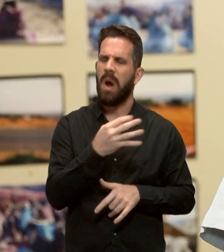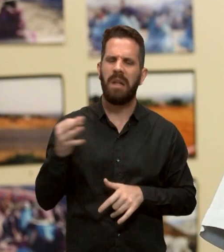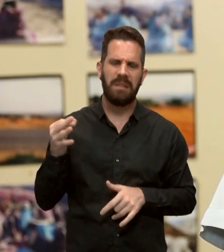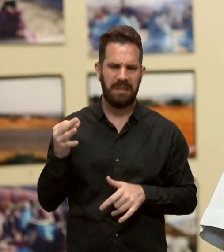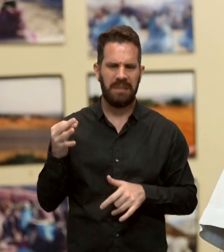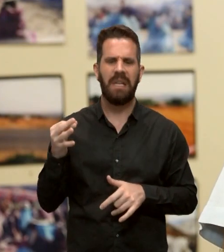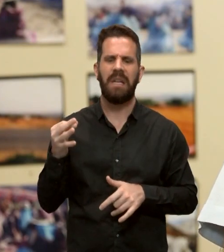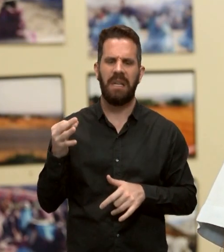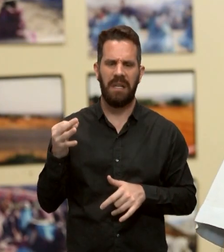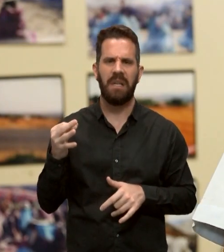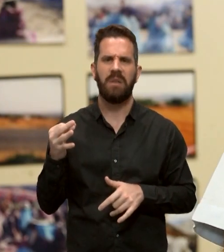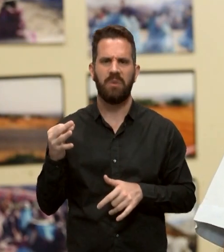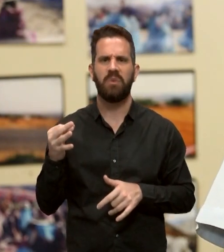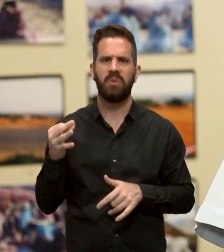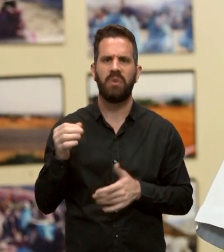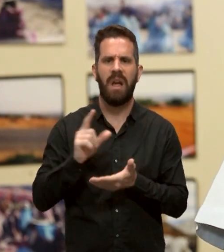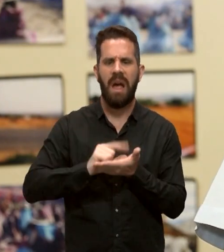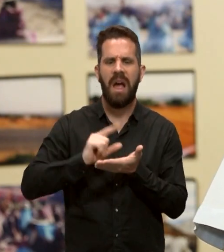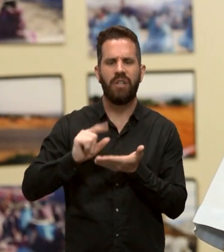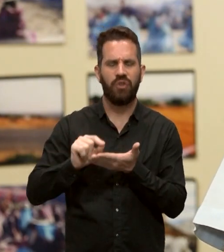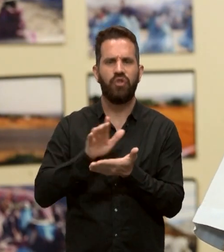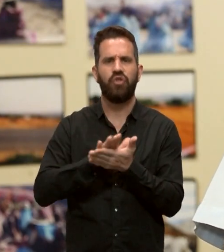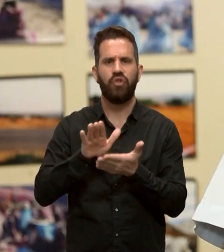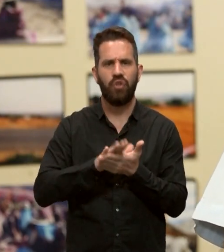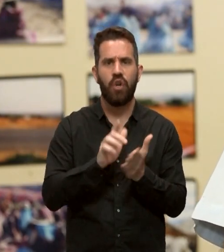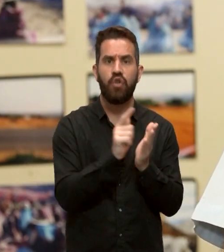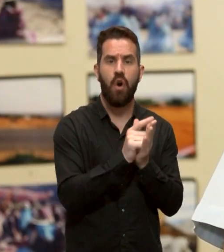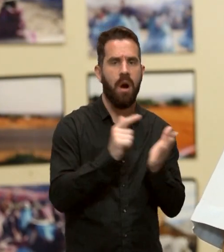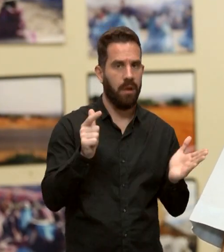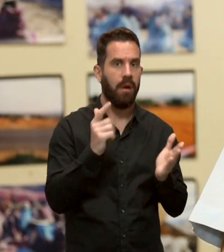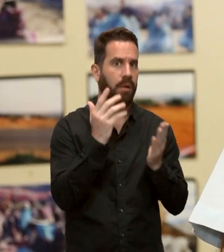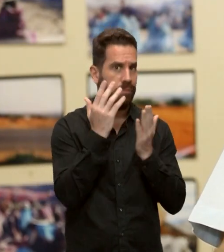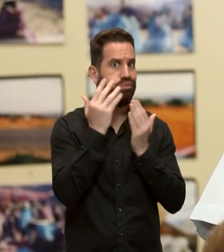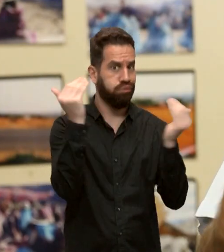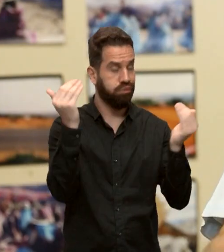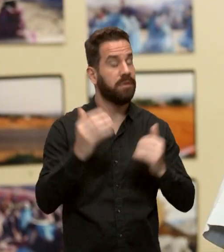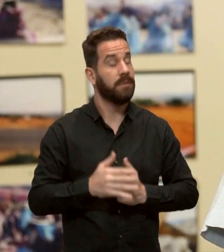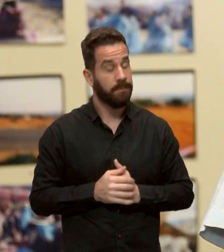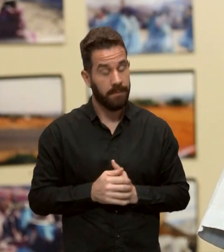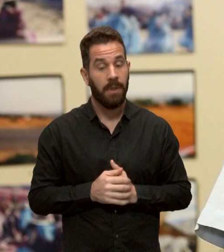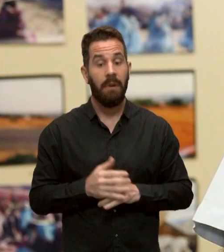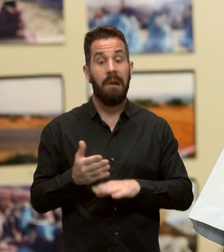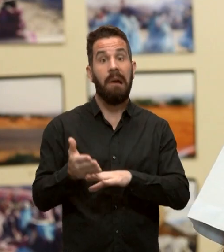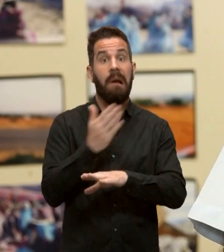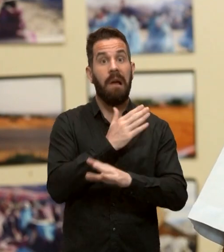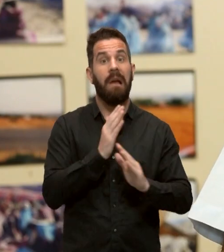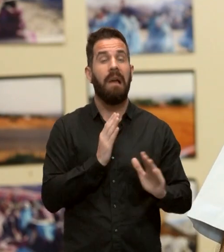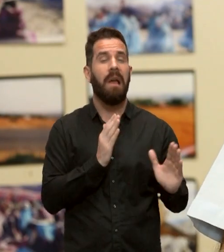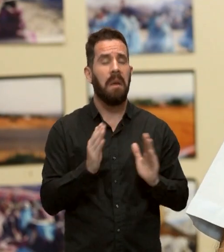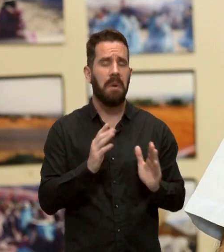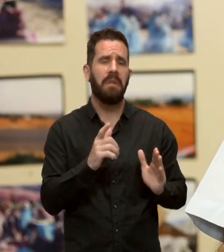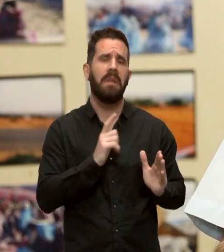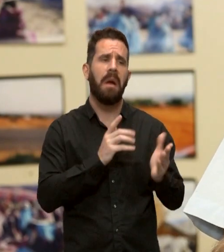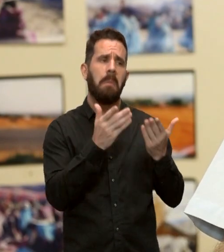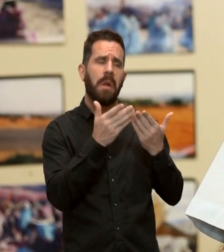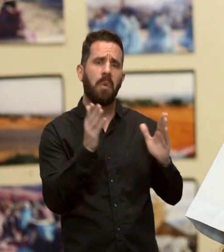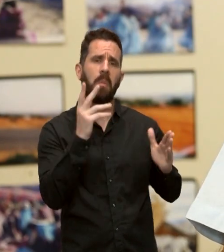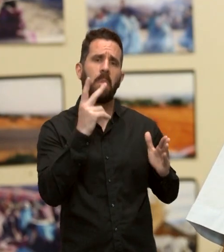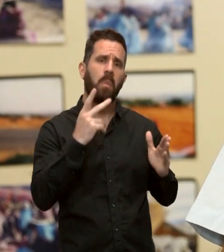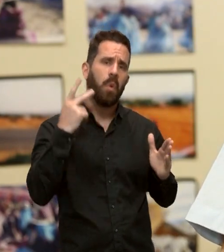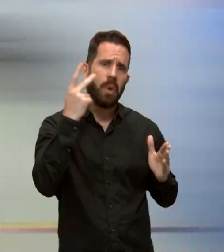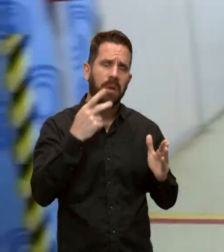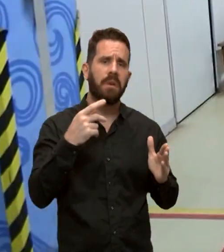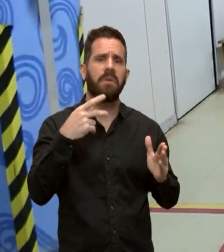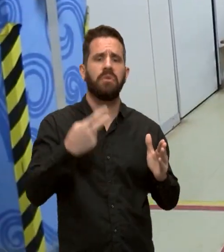Popular. E aí você recupera a abertura política da universidade,